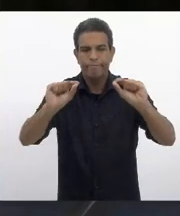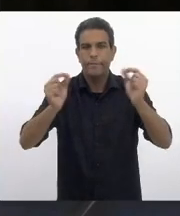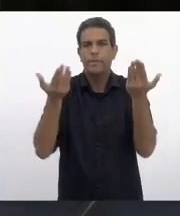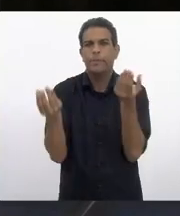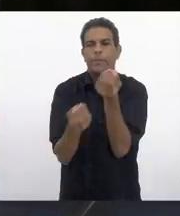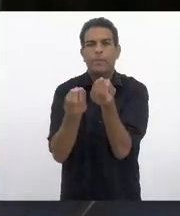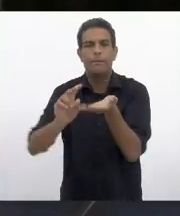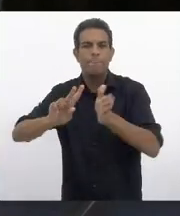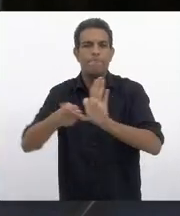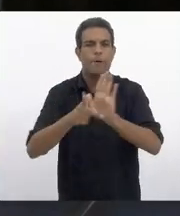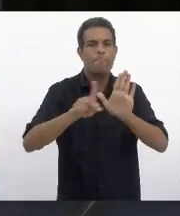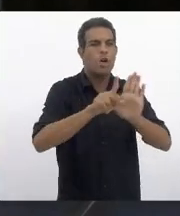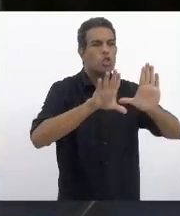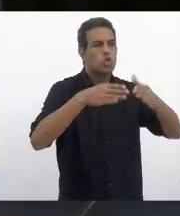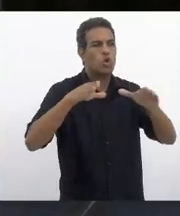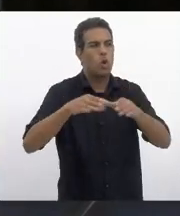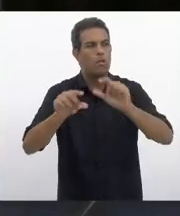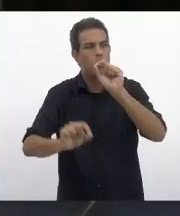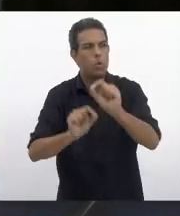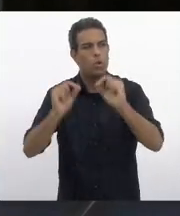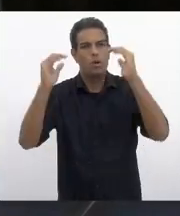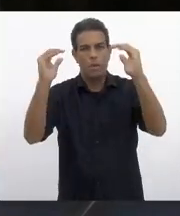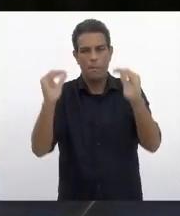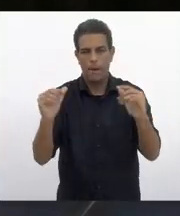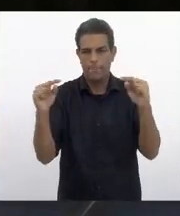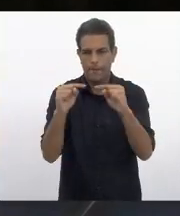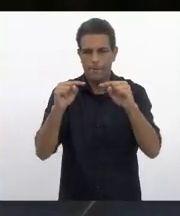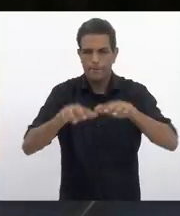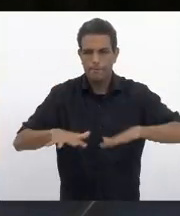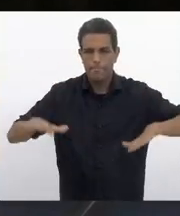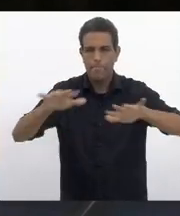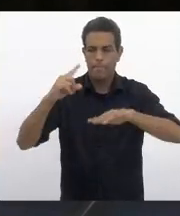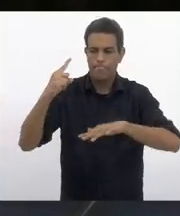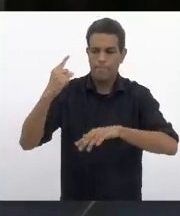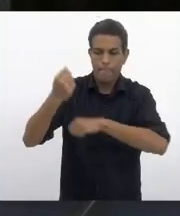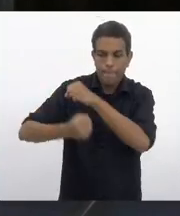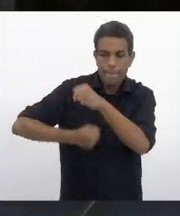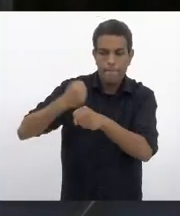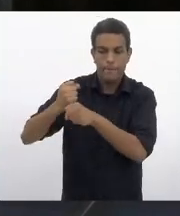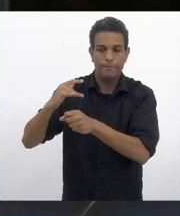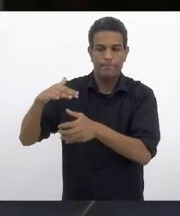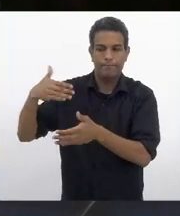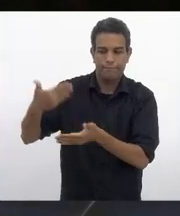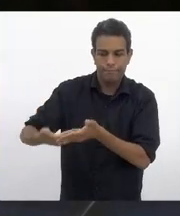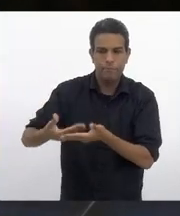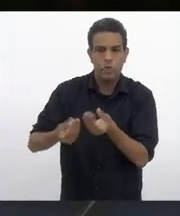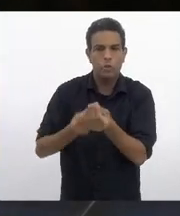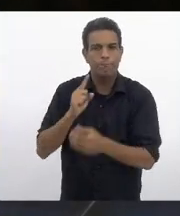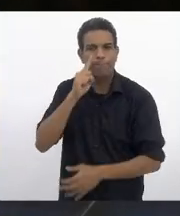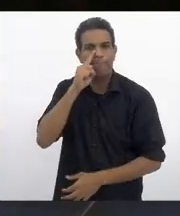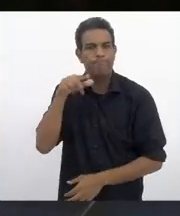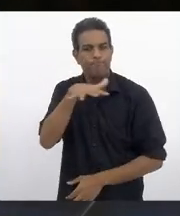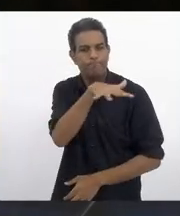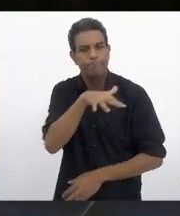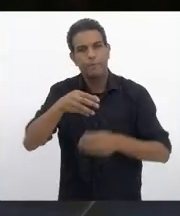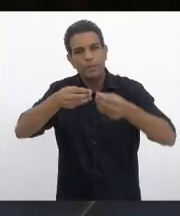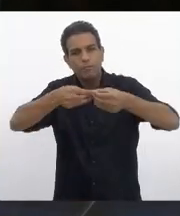o próprio Chauvet falou, não é o ideal, mas é o que a gente tem que aprovar até semana que vem, né, sob o risco de